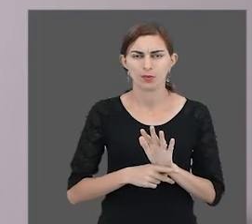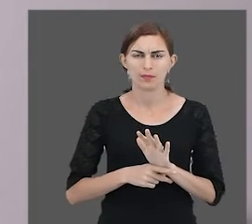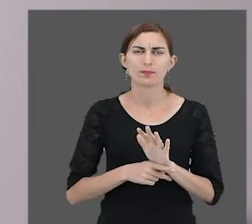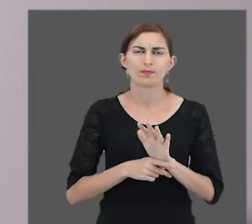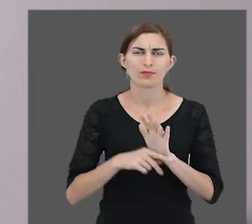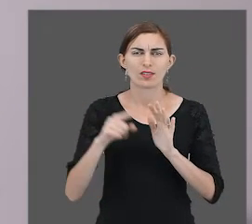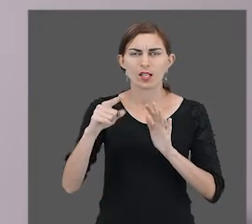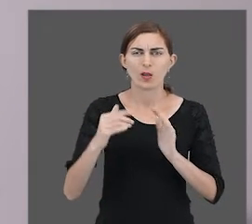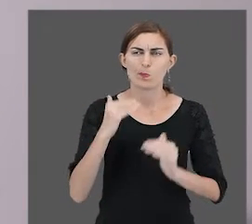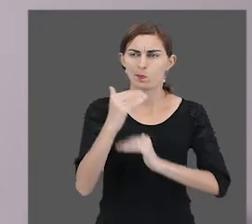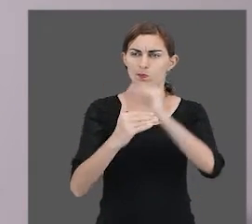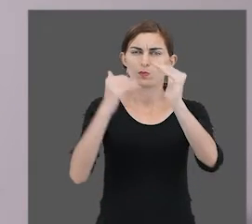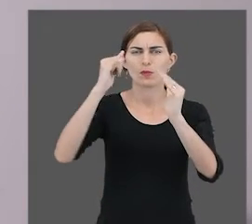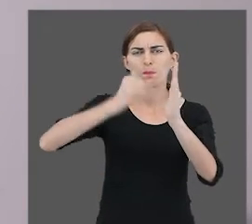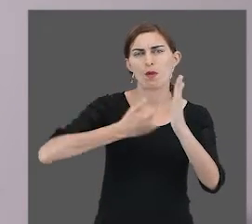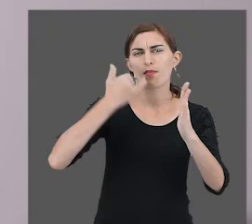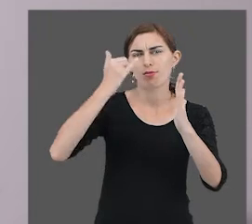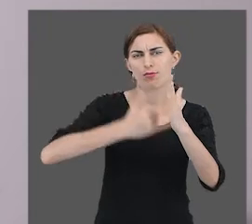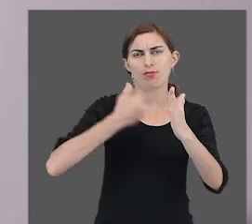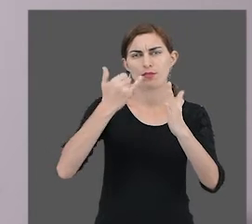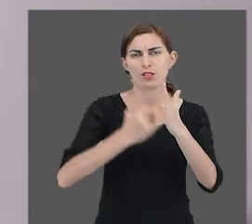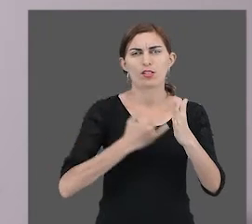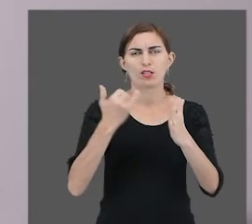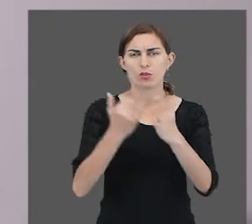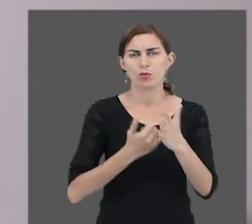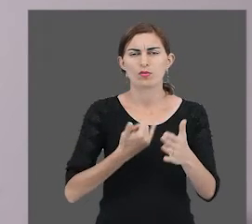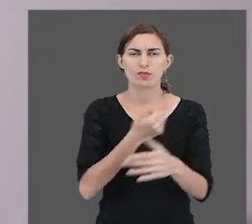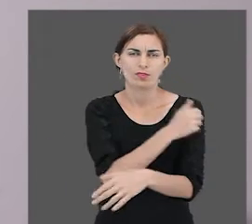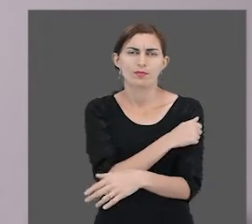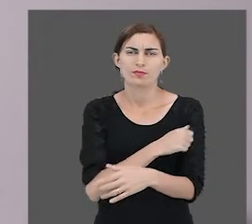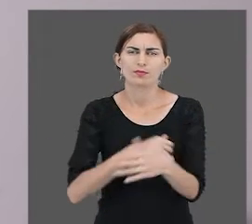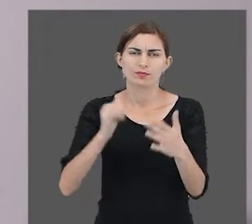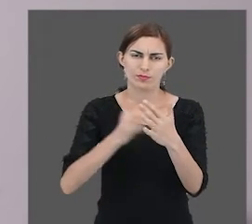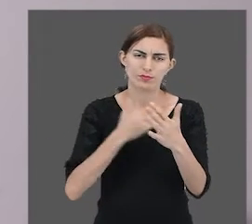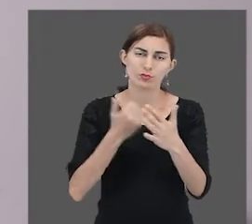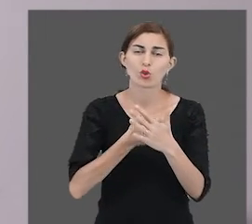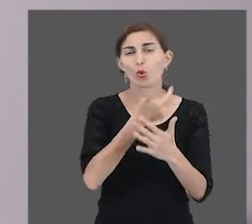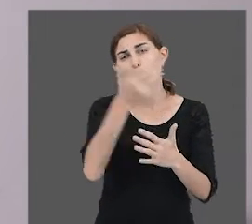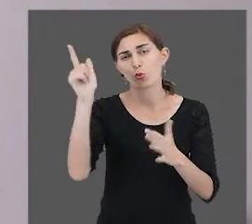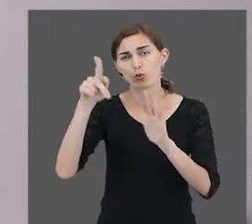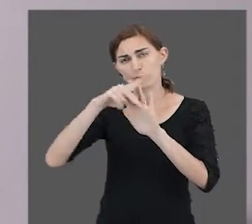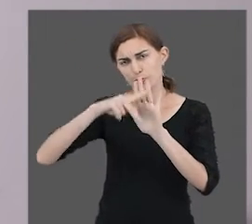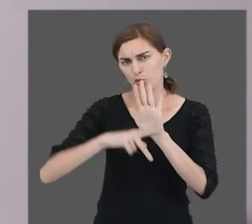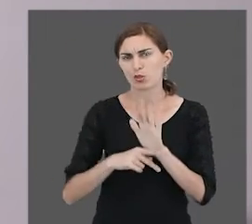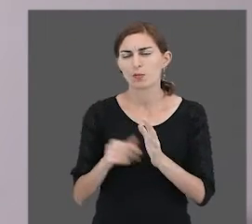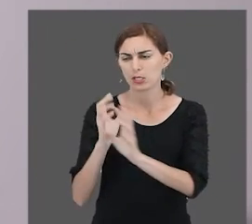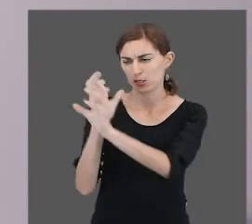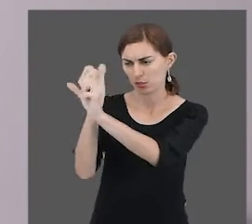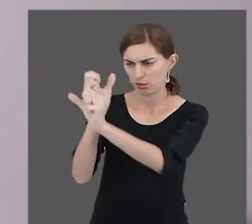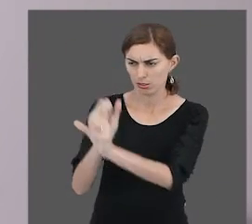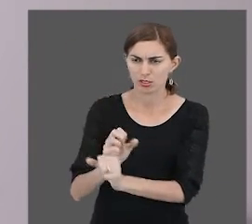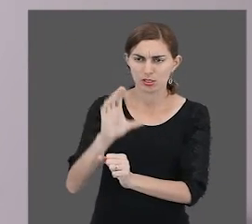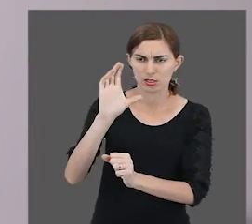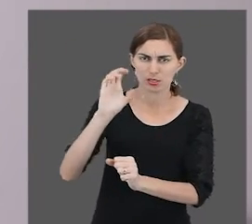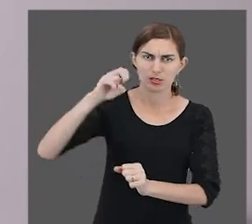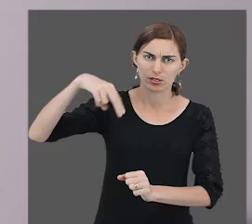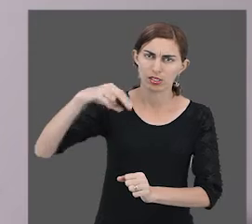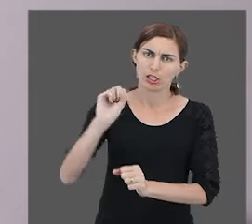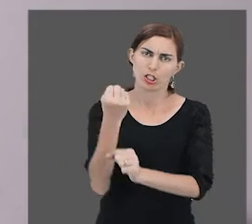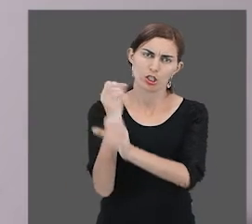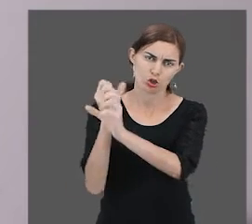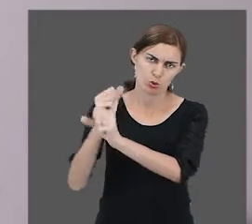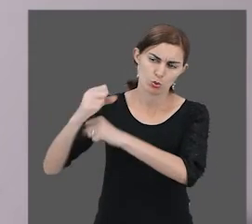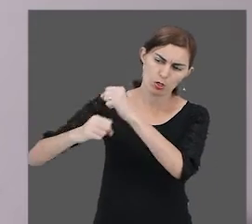estimativa de aumento de matrícula mais uma reserva técnica. Então, normalmente os outros programas eles se baseiam no censo do ano anterior